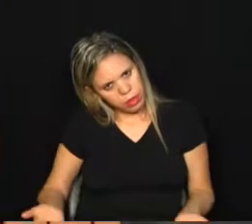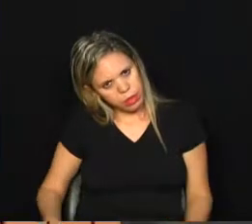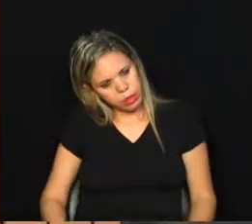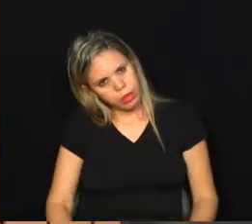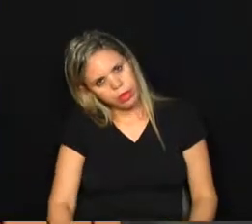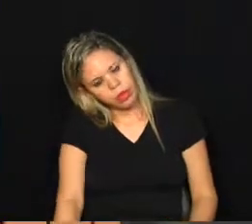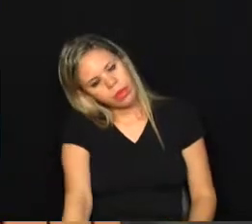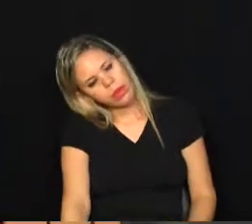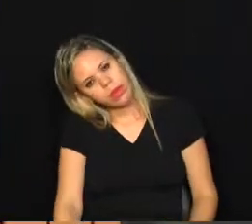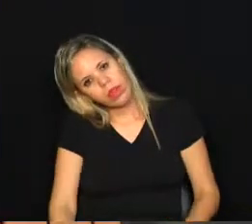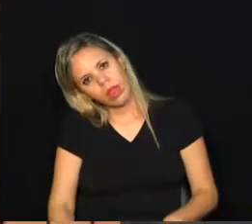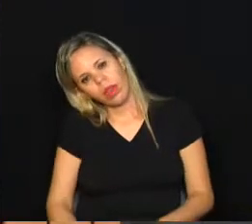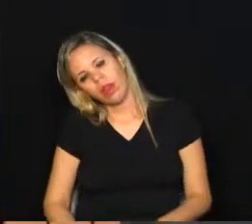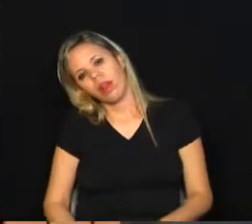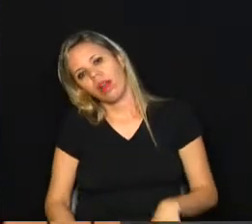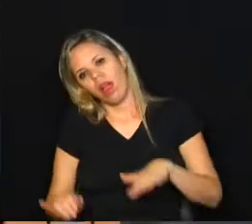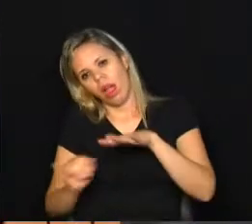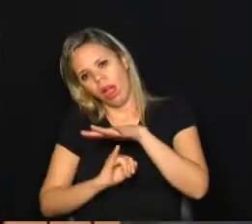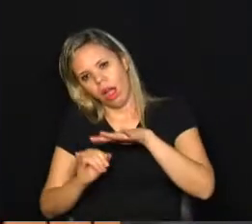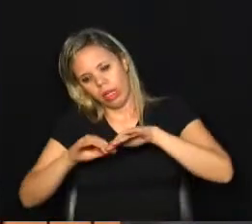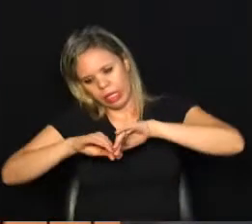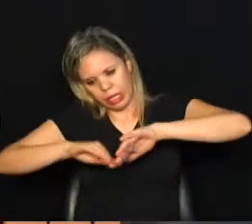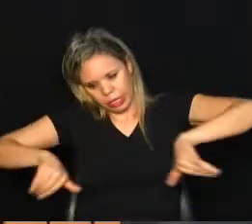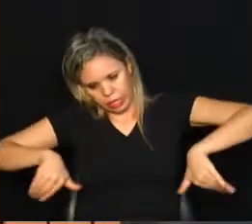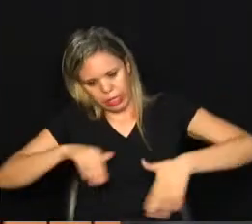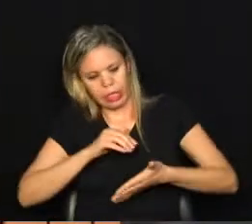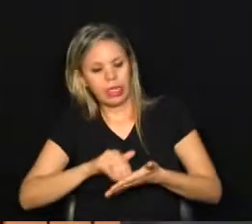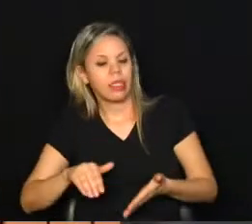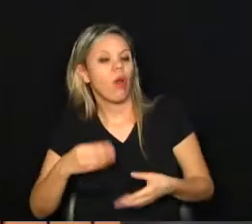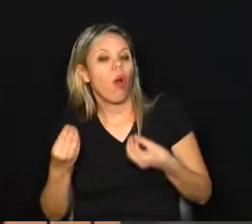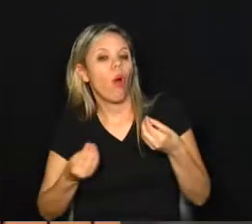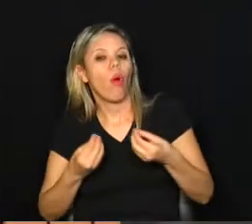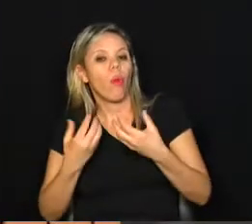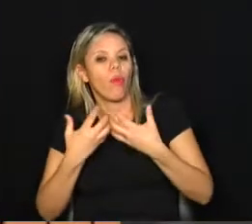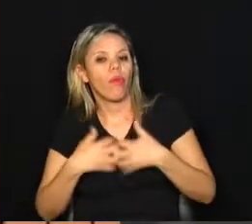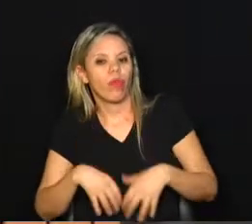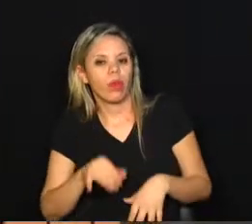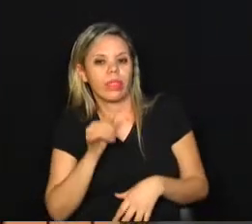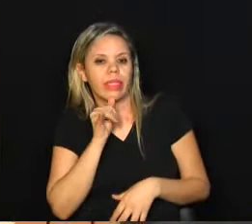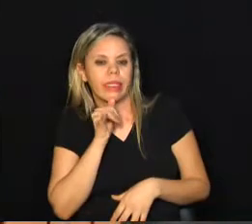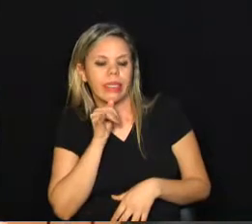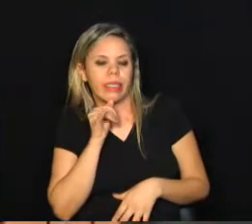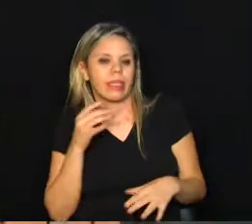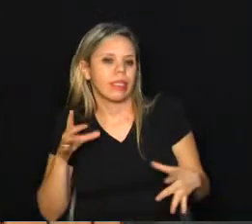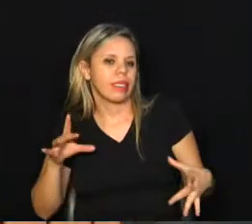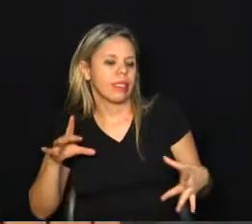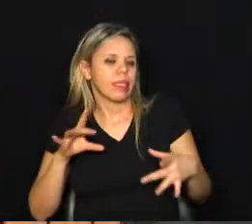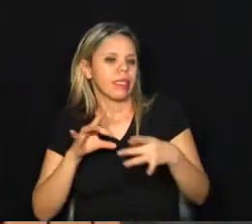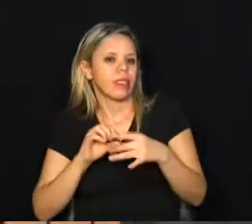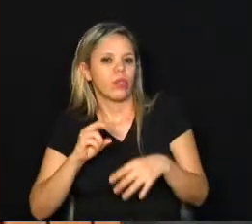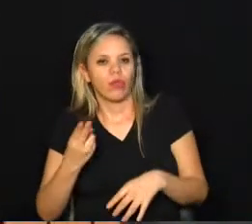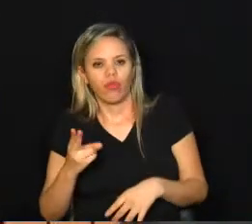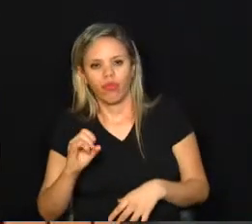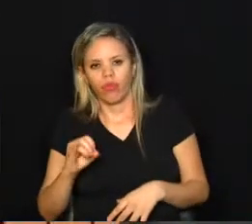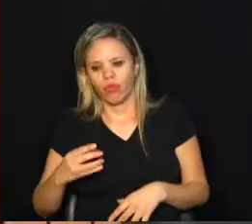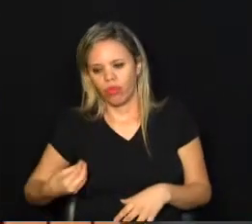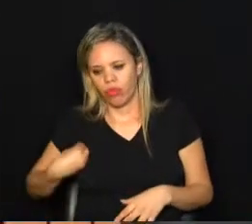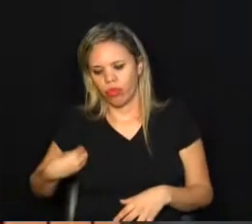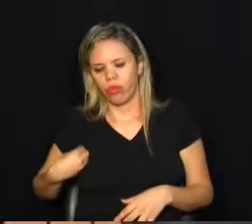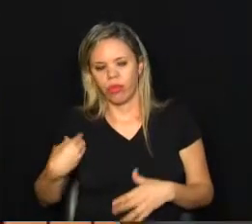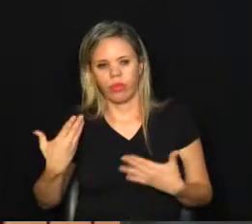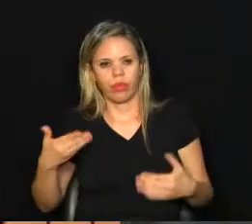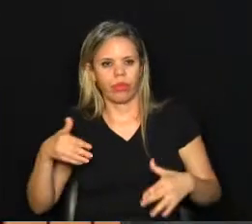é uma autarquia, funciona separadamente da secretaria, mas como funciona essa integração, ou se ela existe, né,